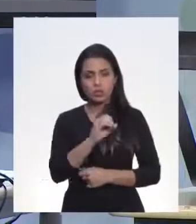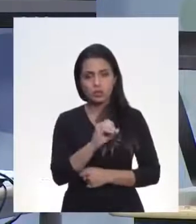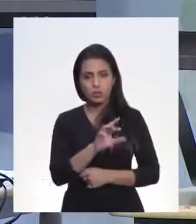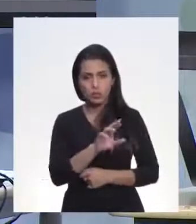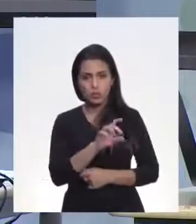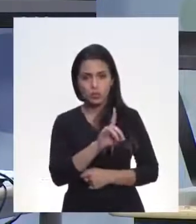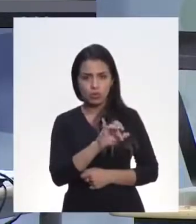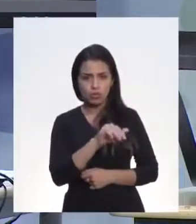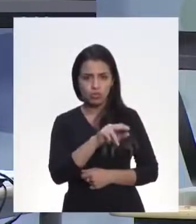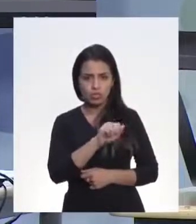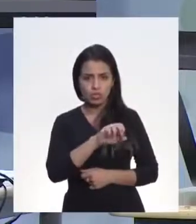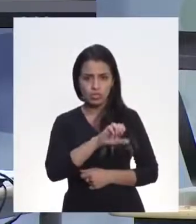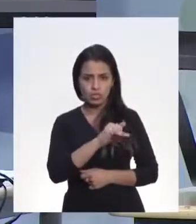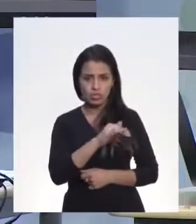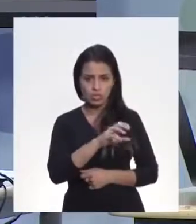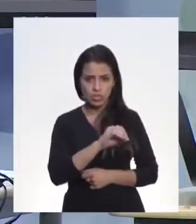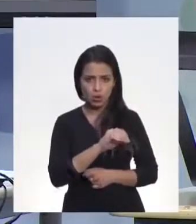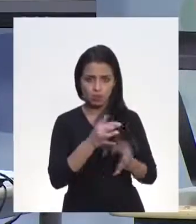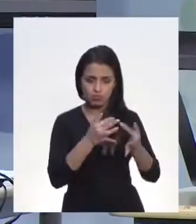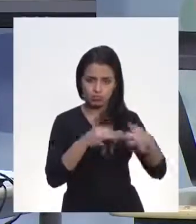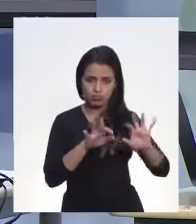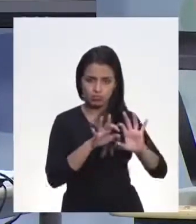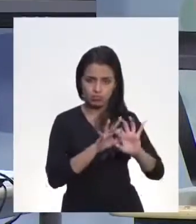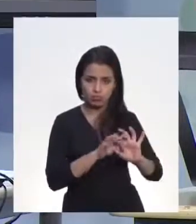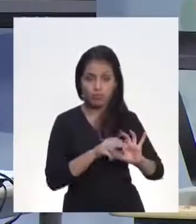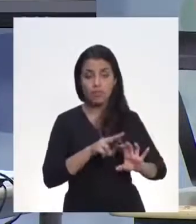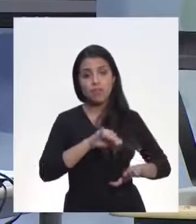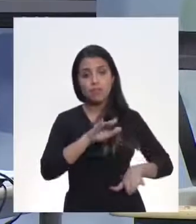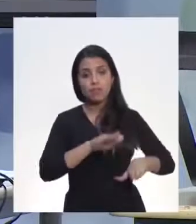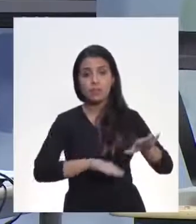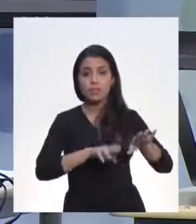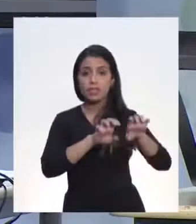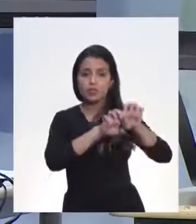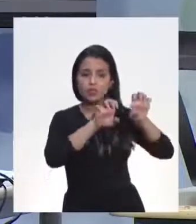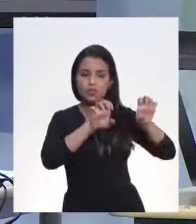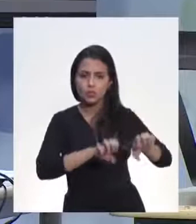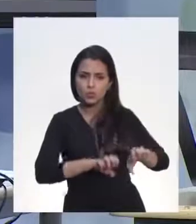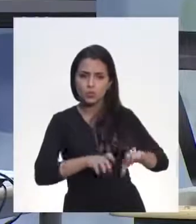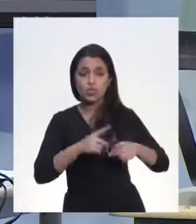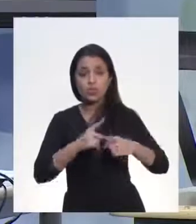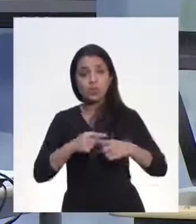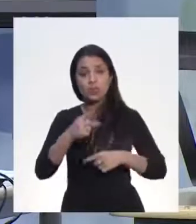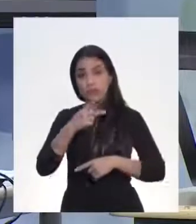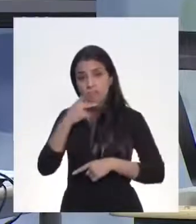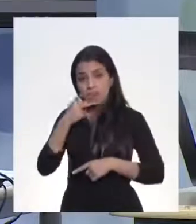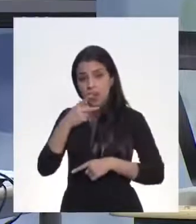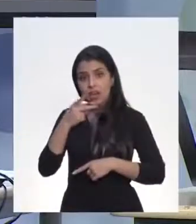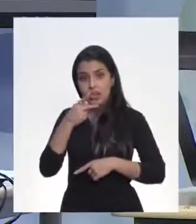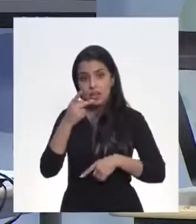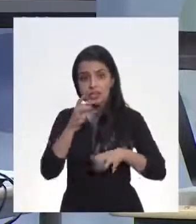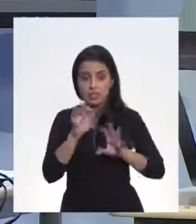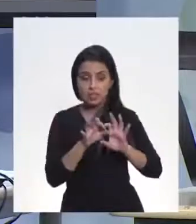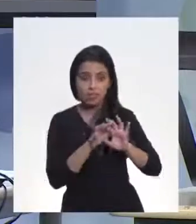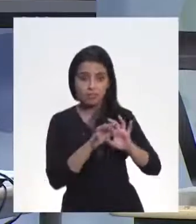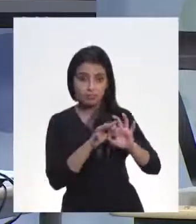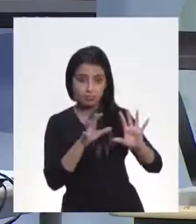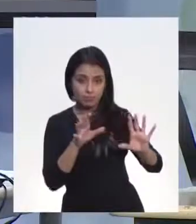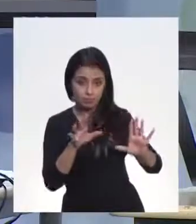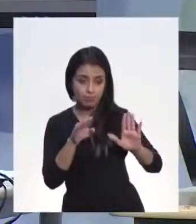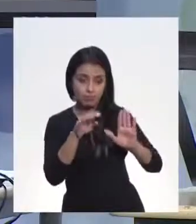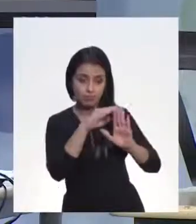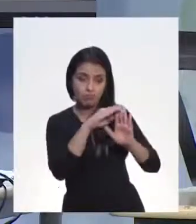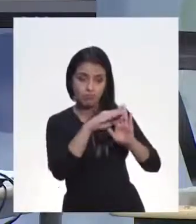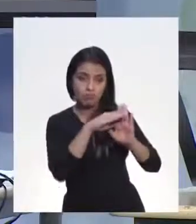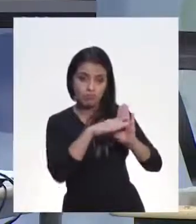do período, tá? Porque quando a gente fala das coordenadas, que as orações são independentes, a gente tem que tomar cuidado porque elas